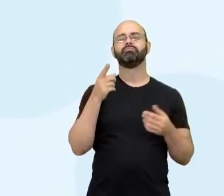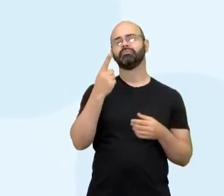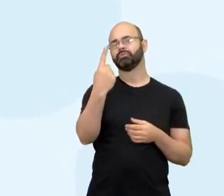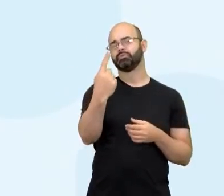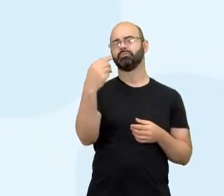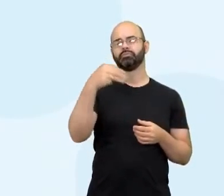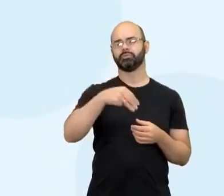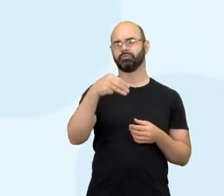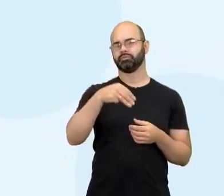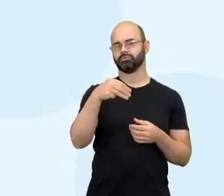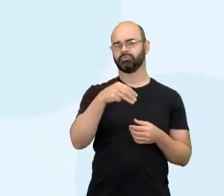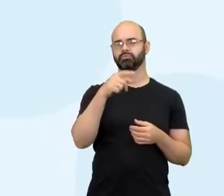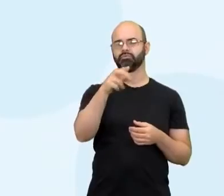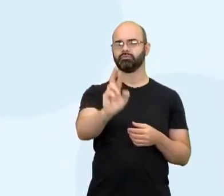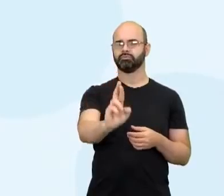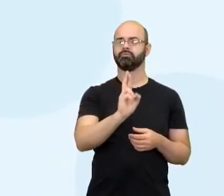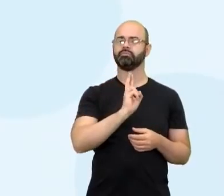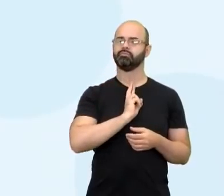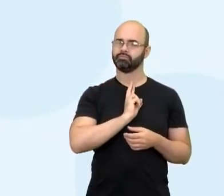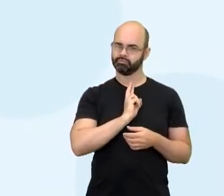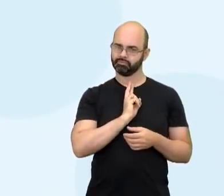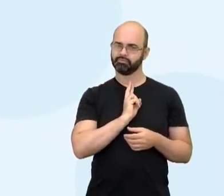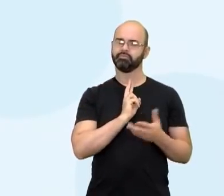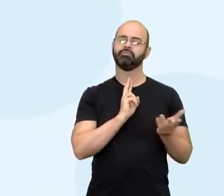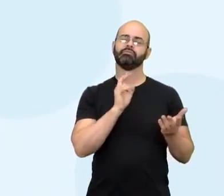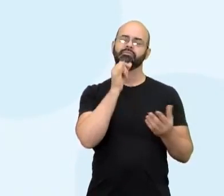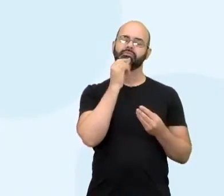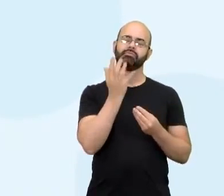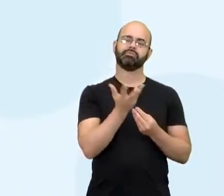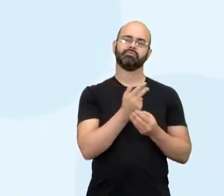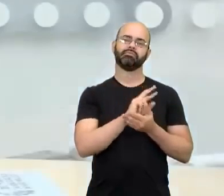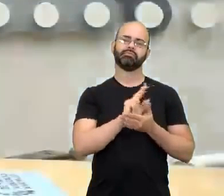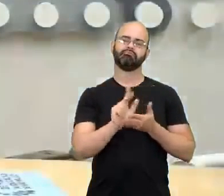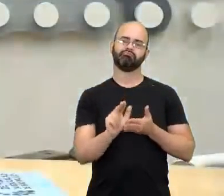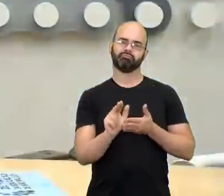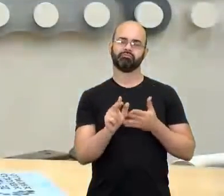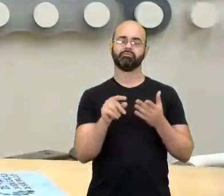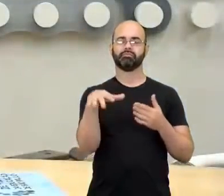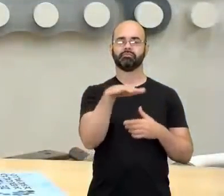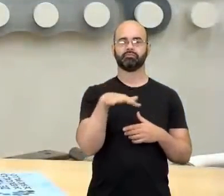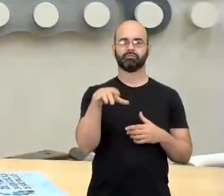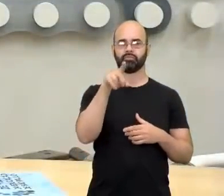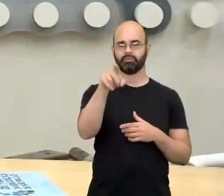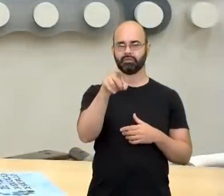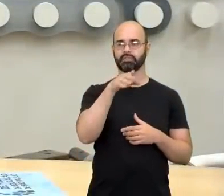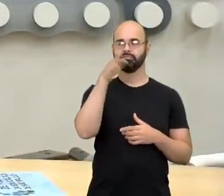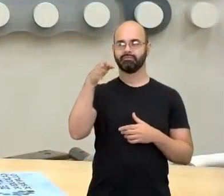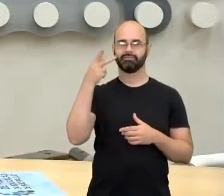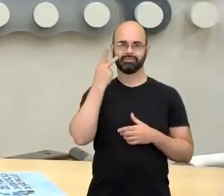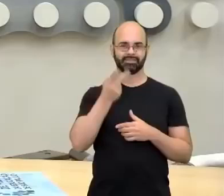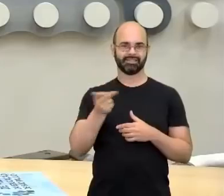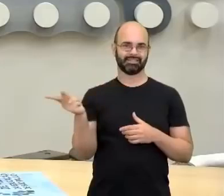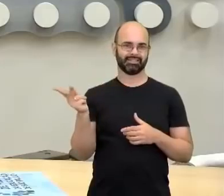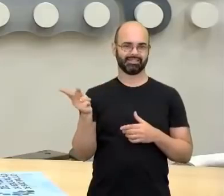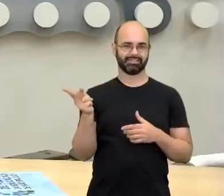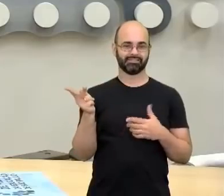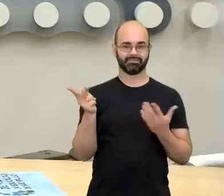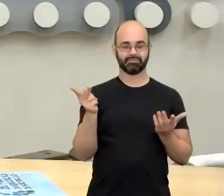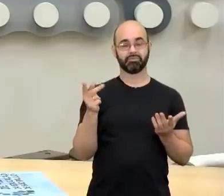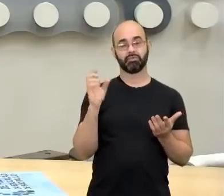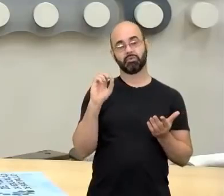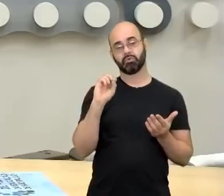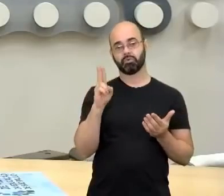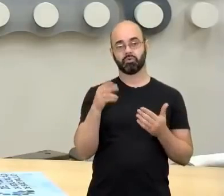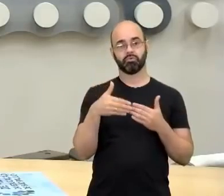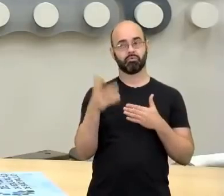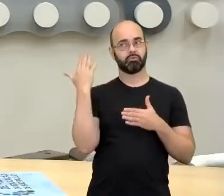dar 1 minuto. Quero saber aí quais são os tipos de artes e espaços que vocês têm visitado. Ou visitaram,